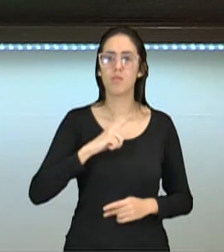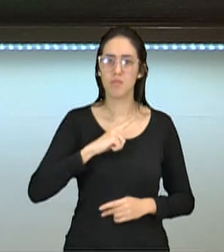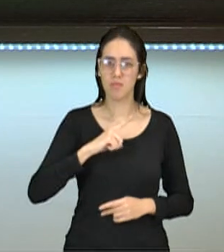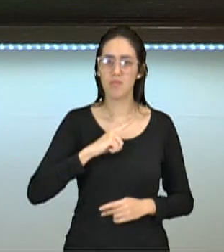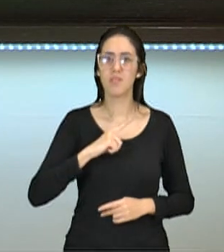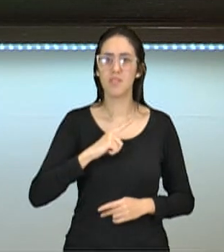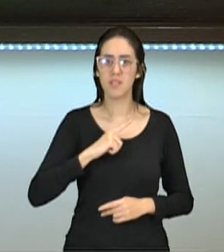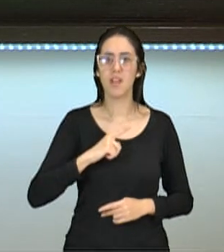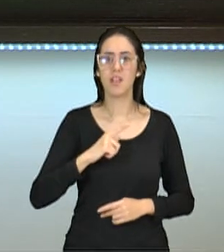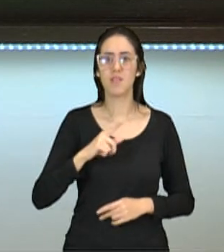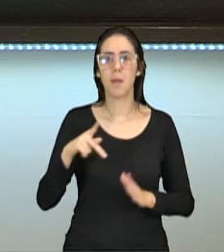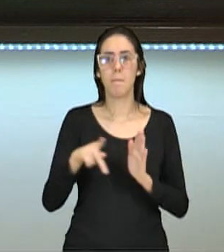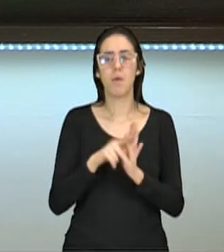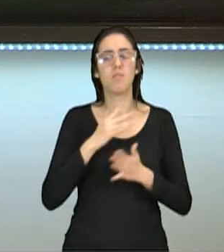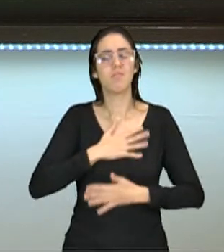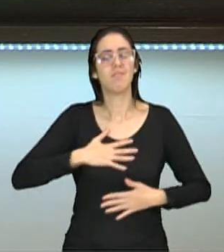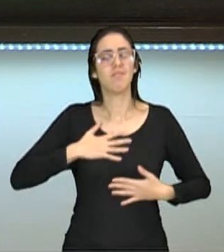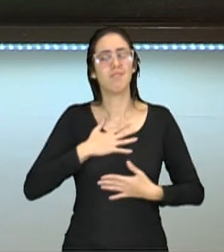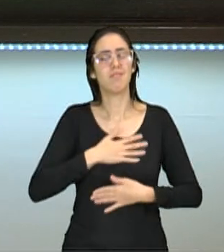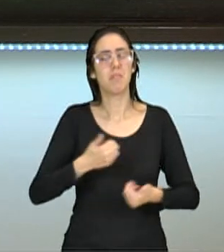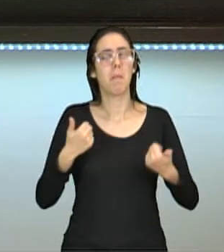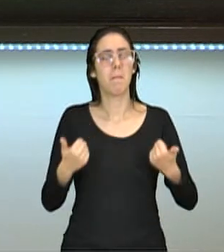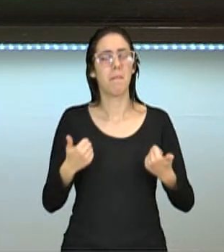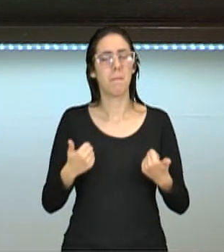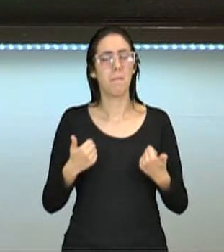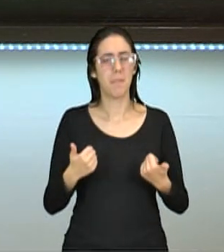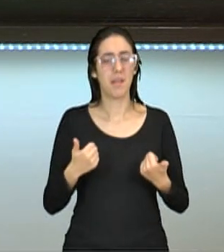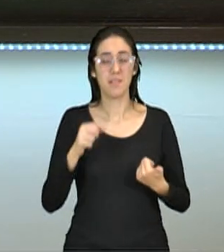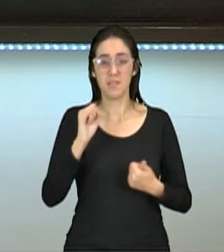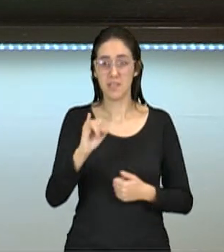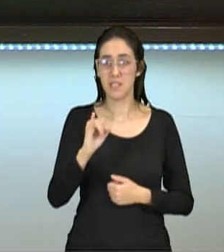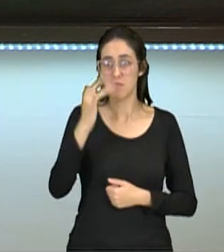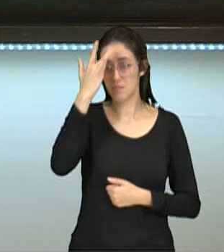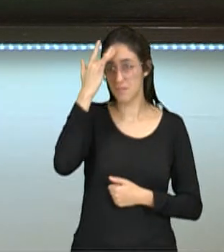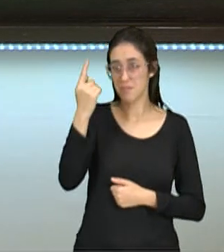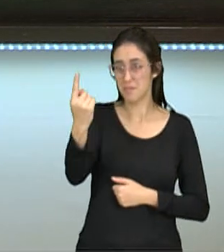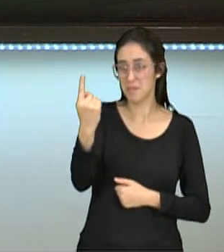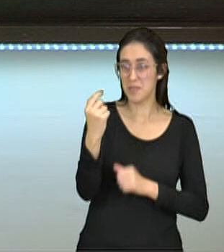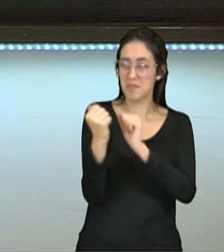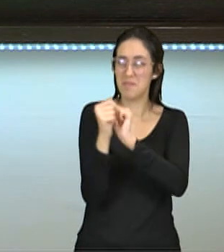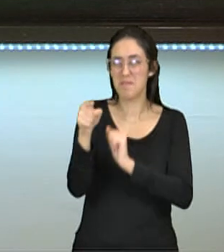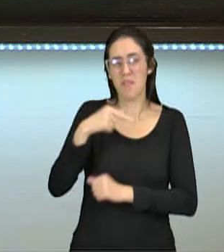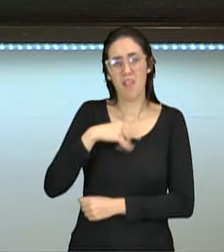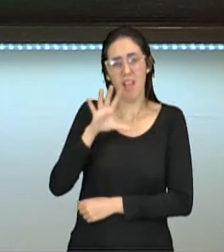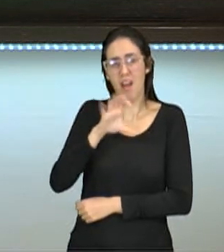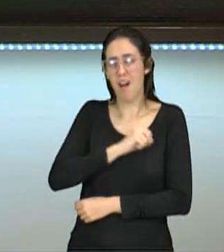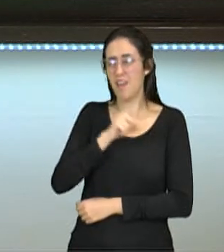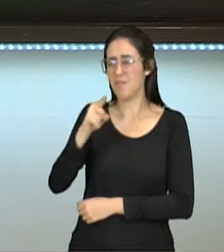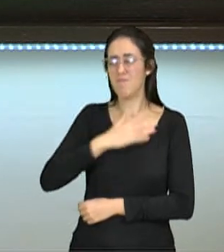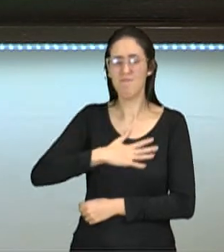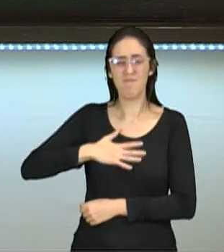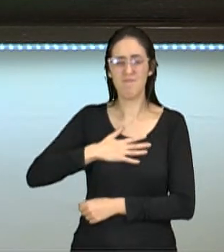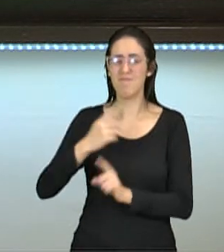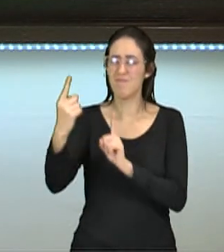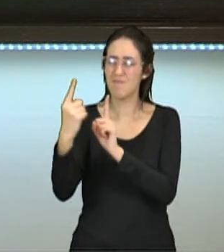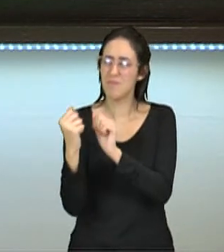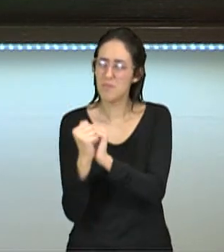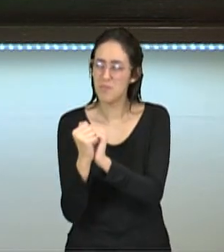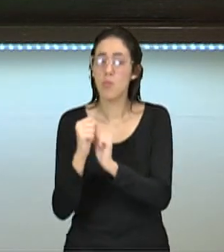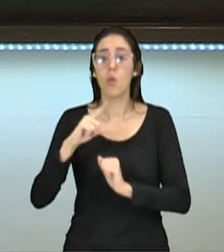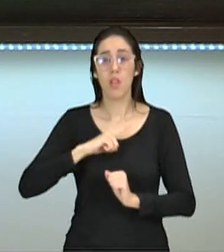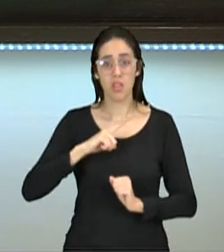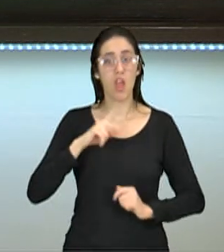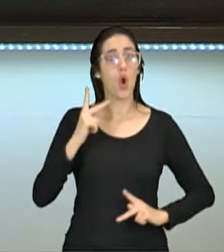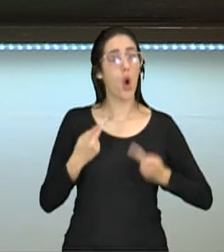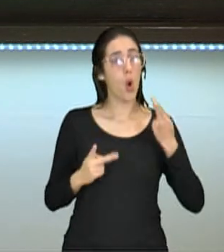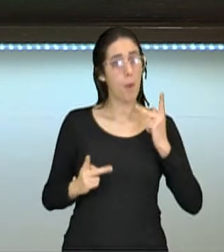liberamos hormônios do bem-estar. Quando nós estamos com alguém que a gente ama, que a gente gosta, nós também liberamos hormônios